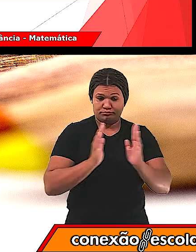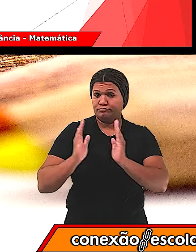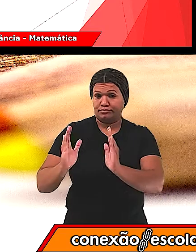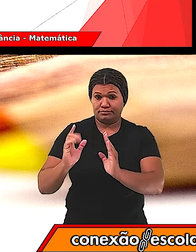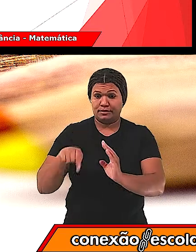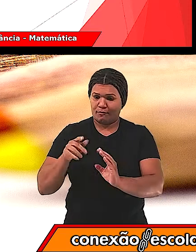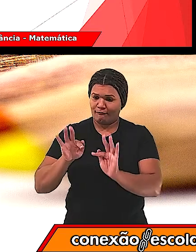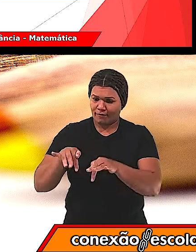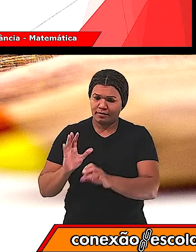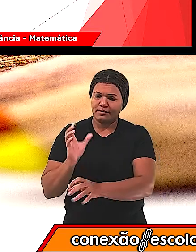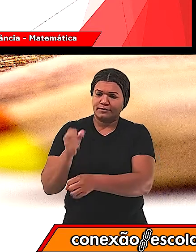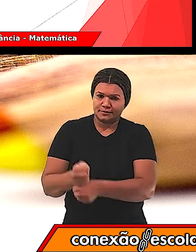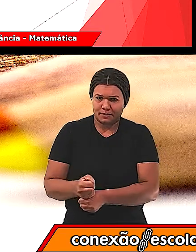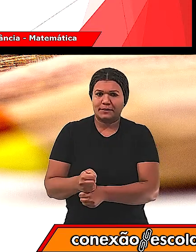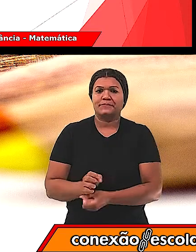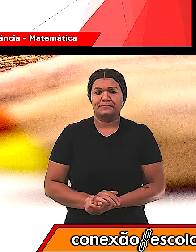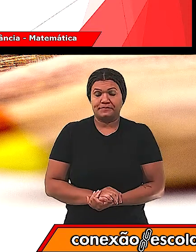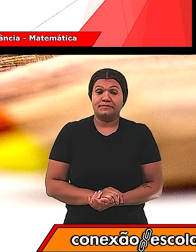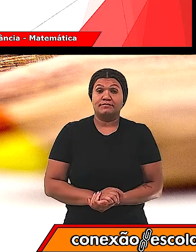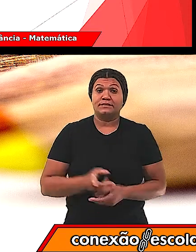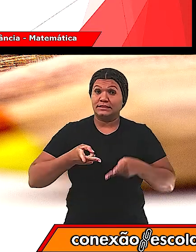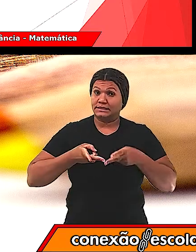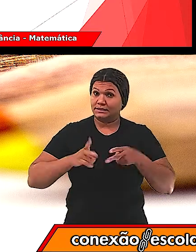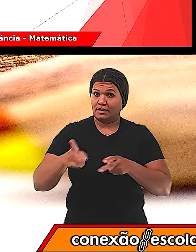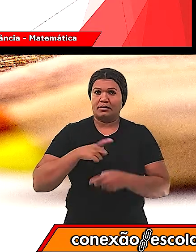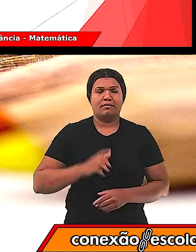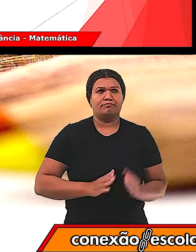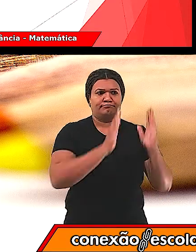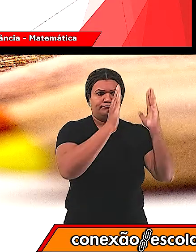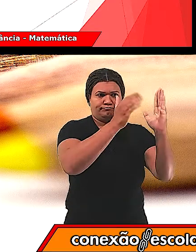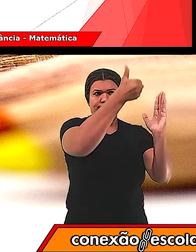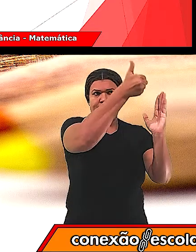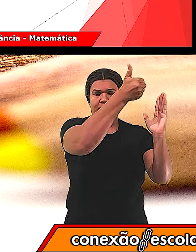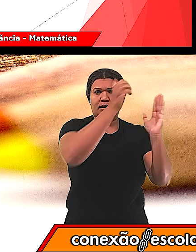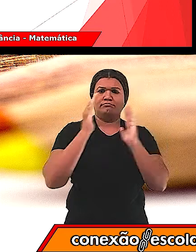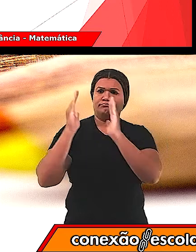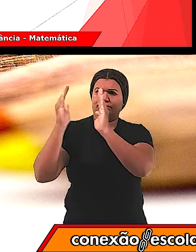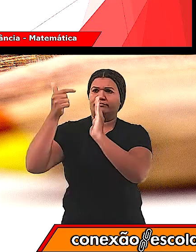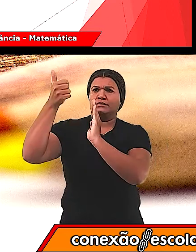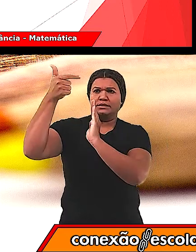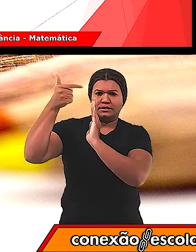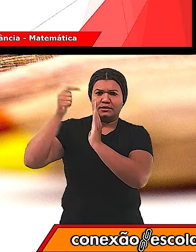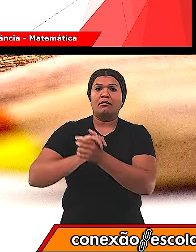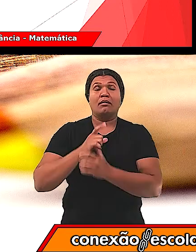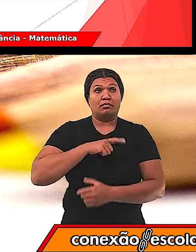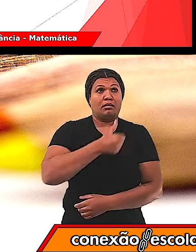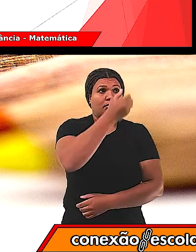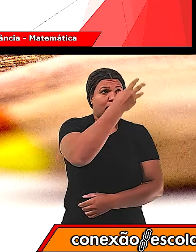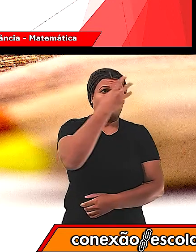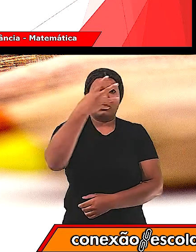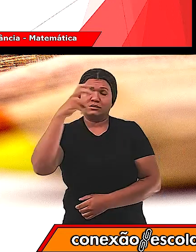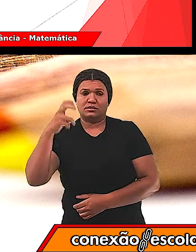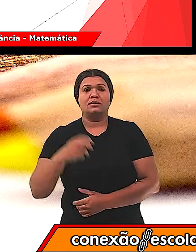da adição. Então, sempre que tiver a primeira parcela, a segunda... Isabela, se tiver 3, 4, 5,